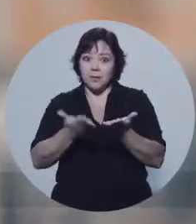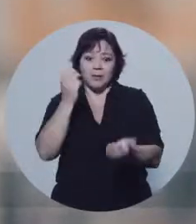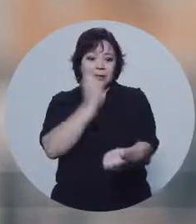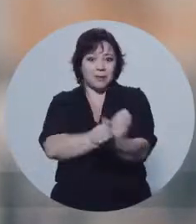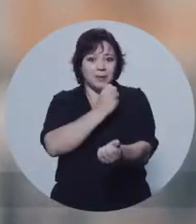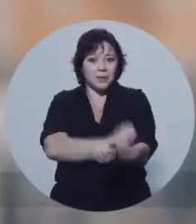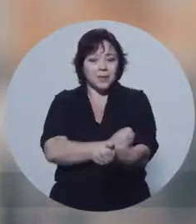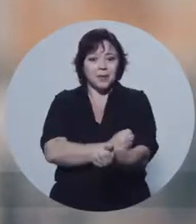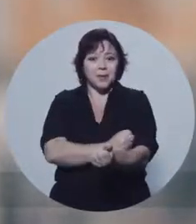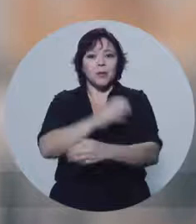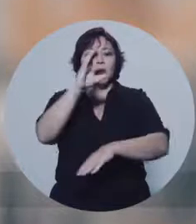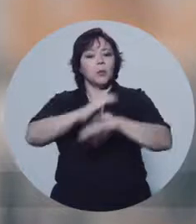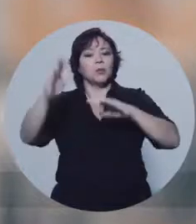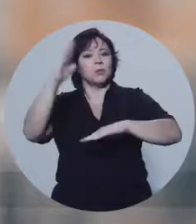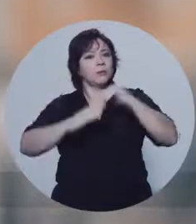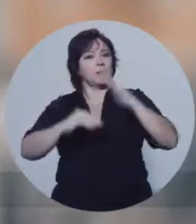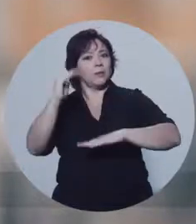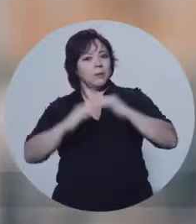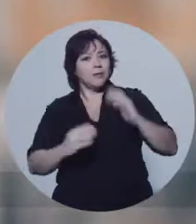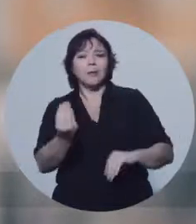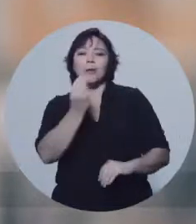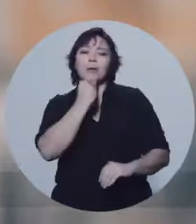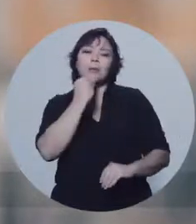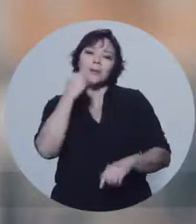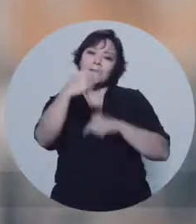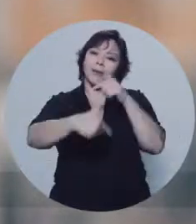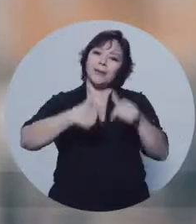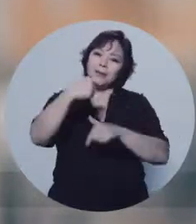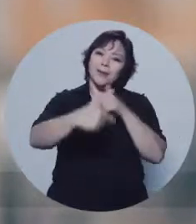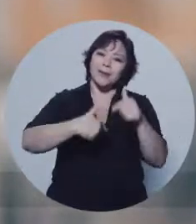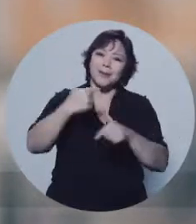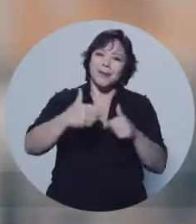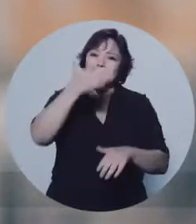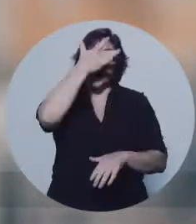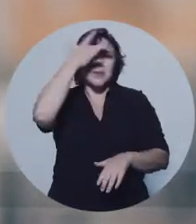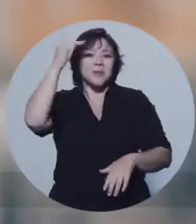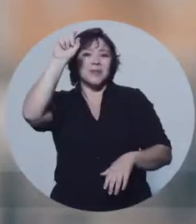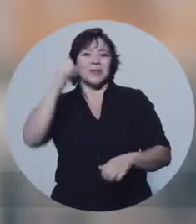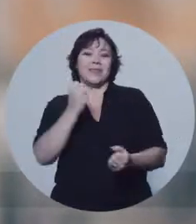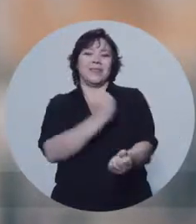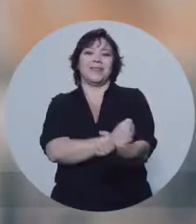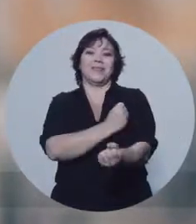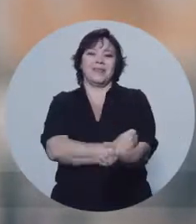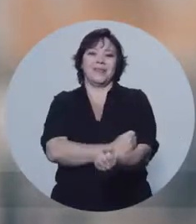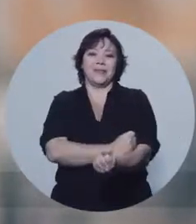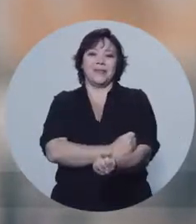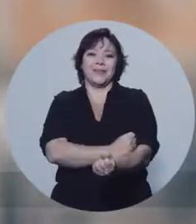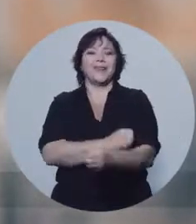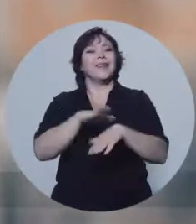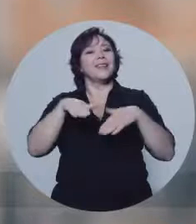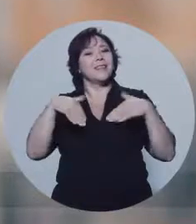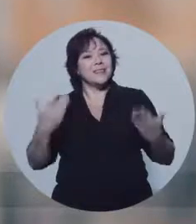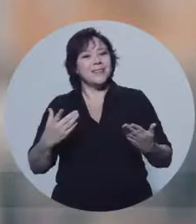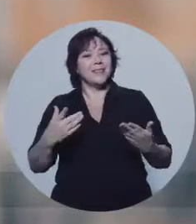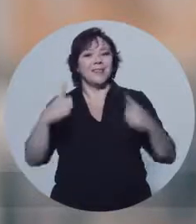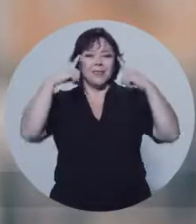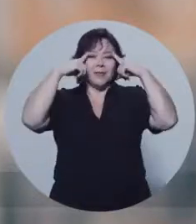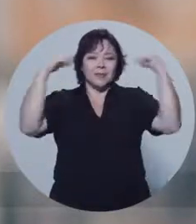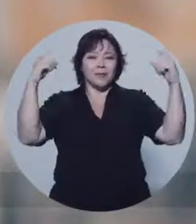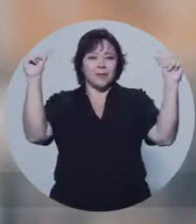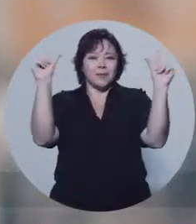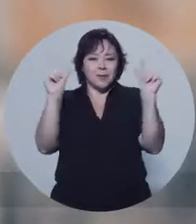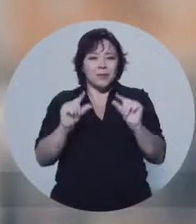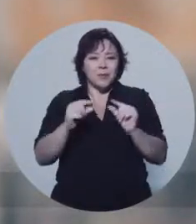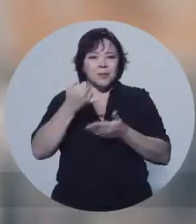dependentes químicos com cursos profissionalizantes e oportunidade de trabalho para os ex-dependentes. É assim que nós vamos diminuir